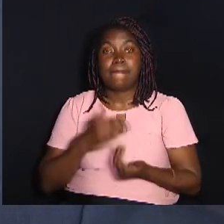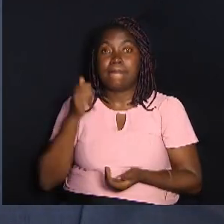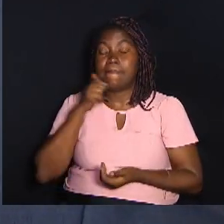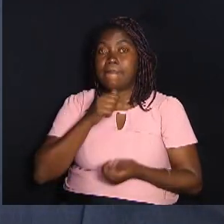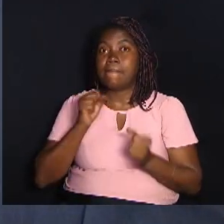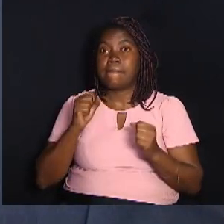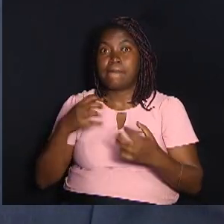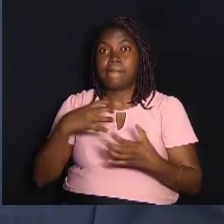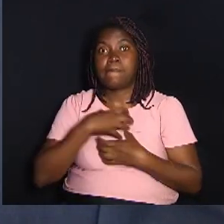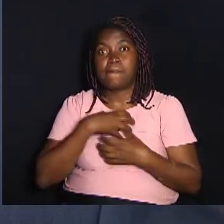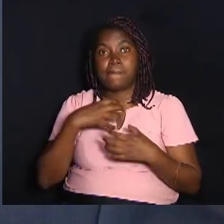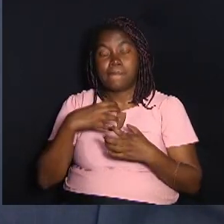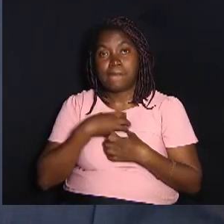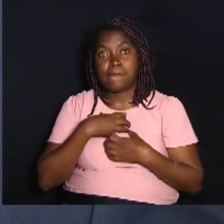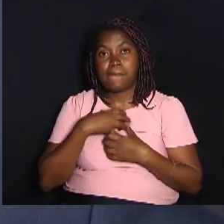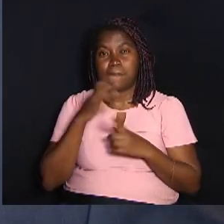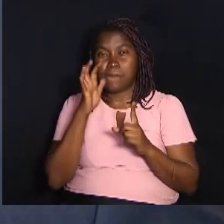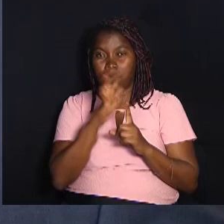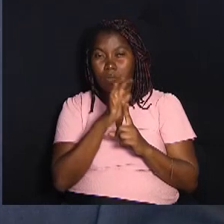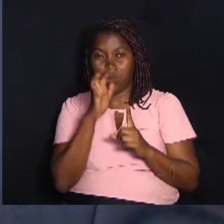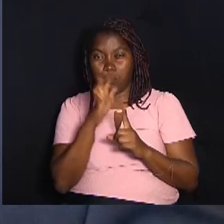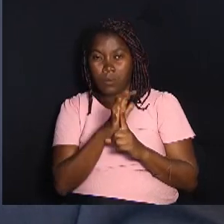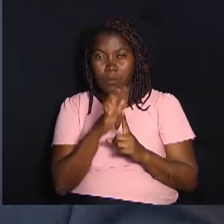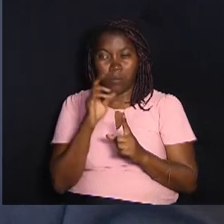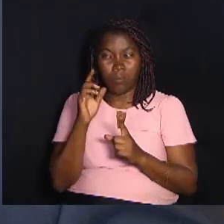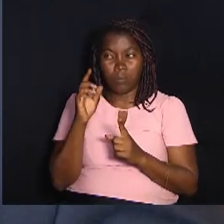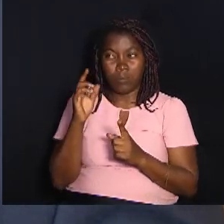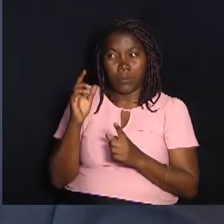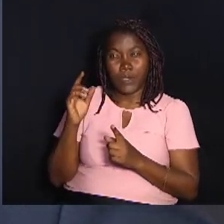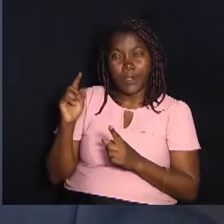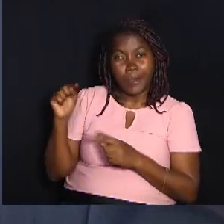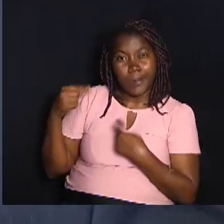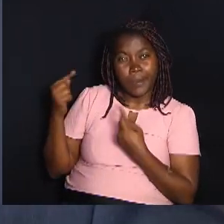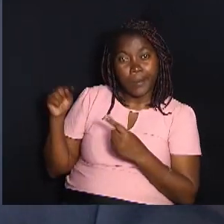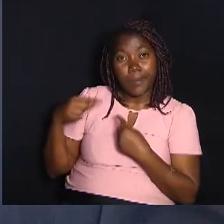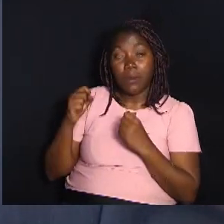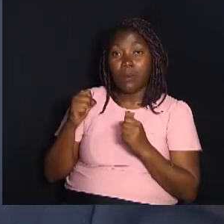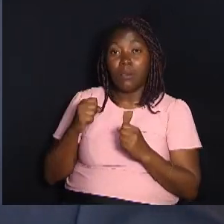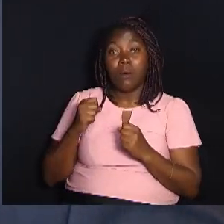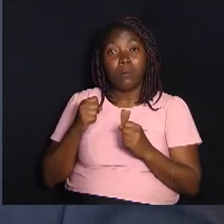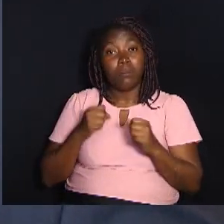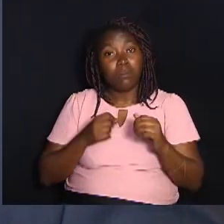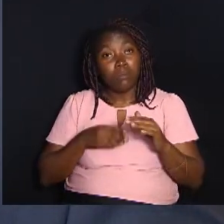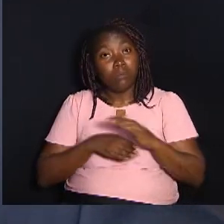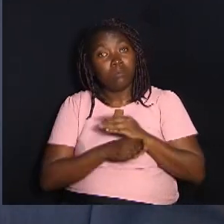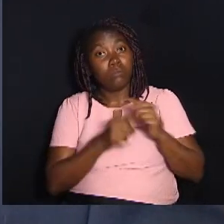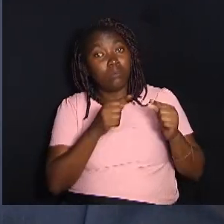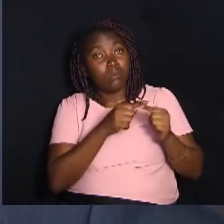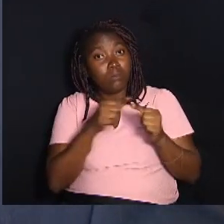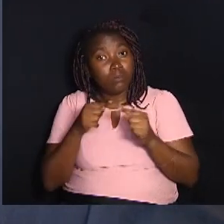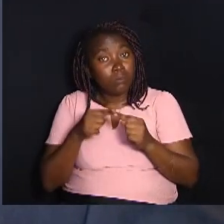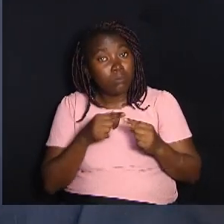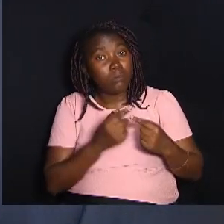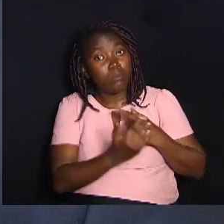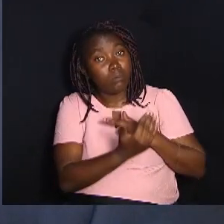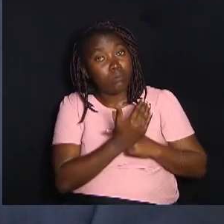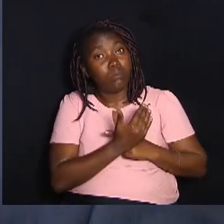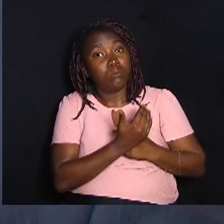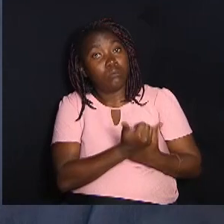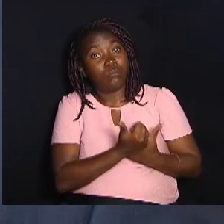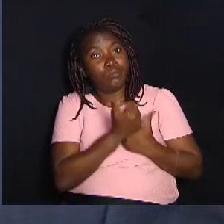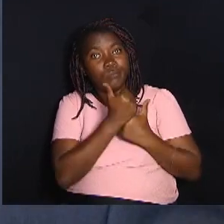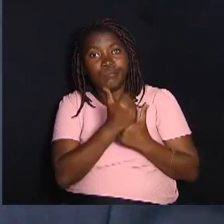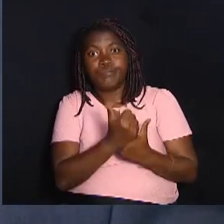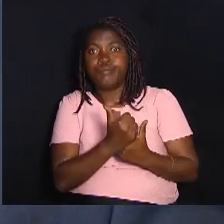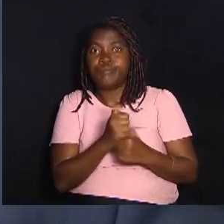qualquer mulher que possa sentir coagido ou ameaçada aqui na cidade de Campinas ela pode socorrer dessa rede e pode ter sim um apoio